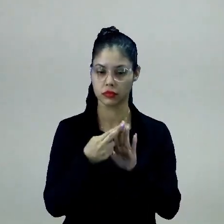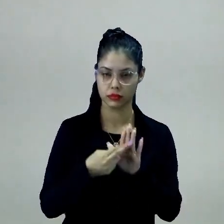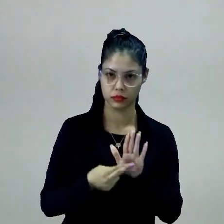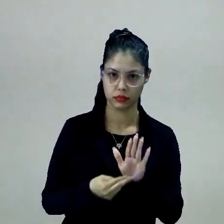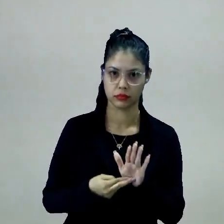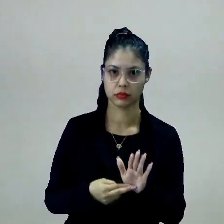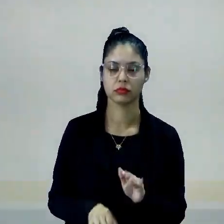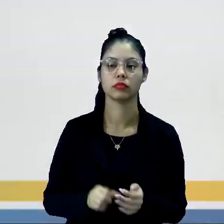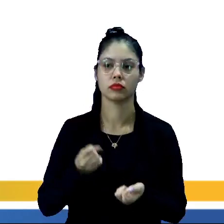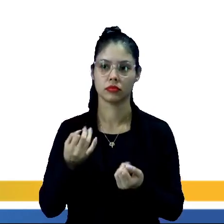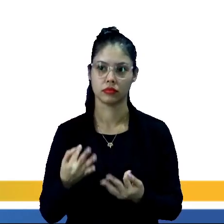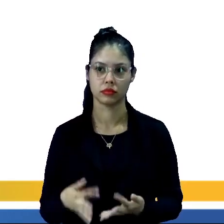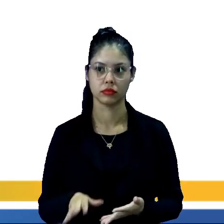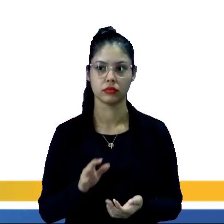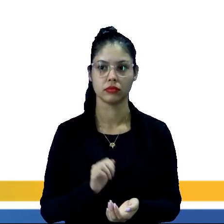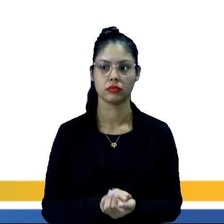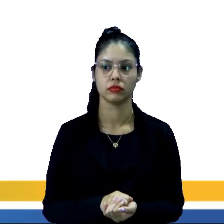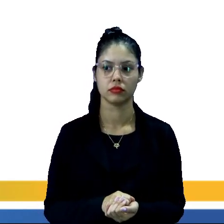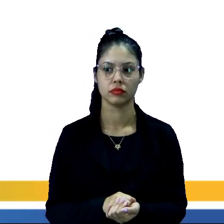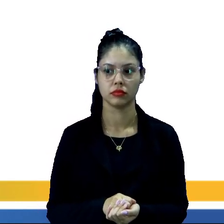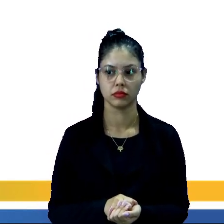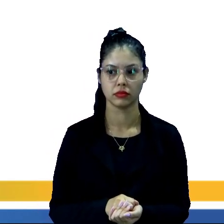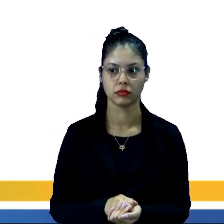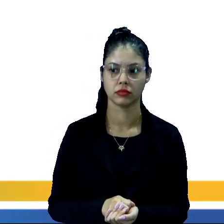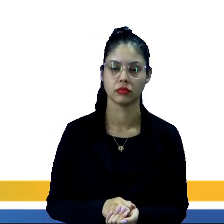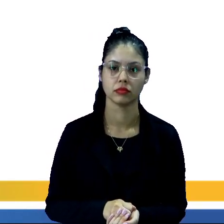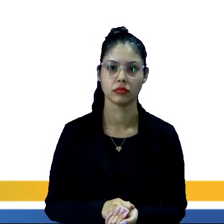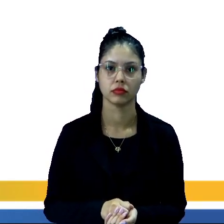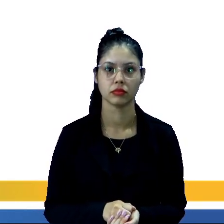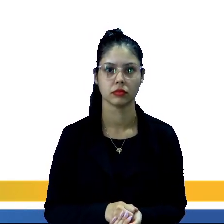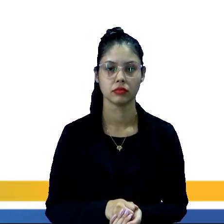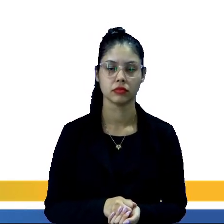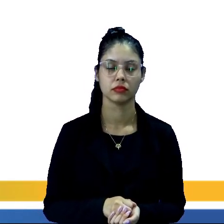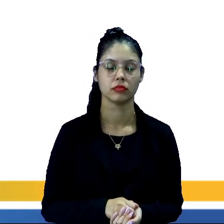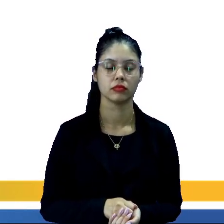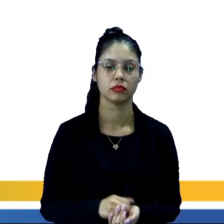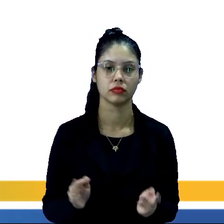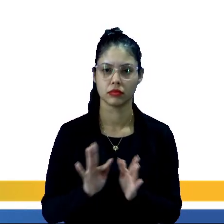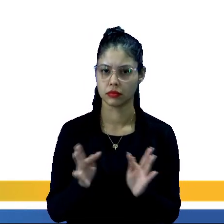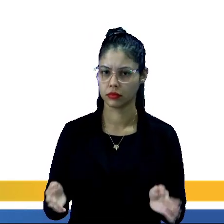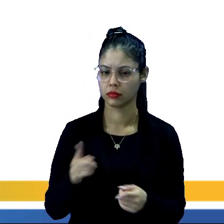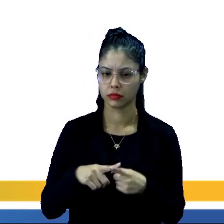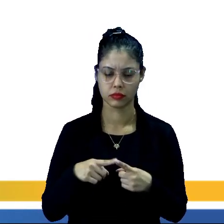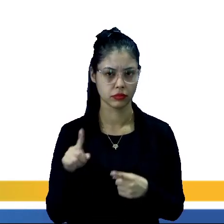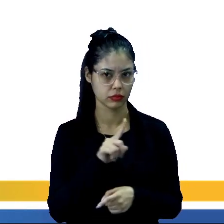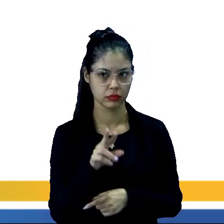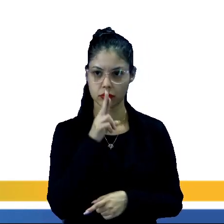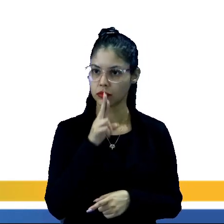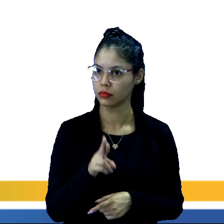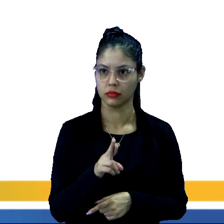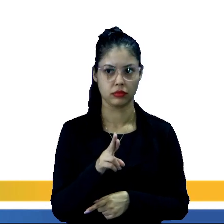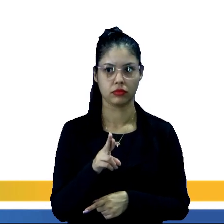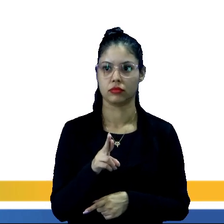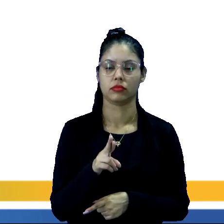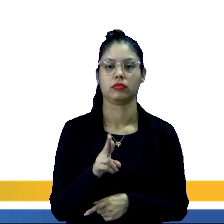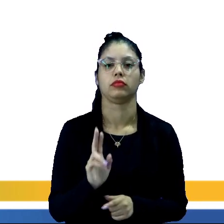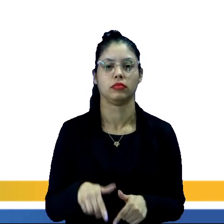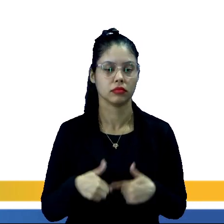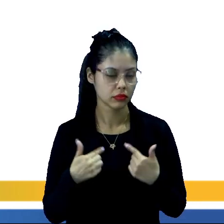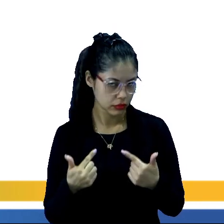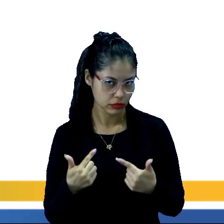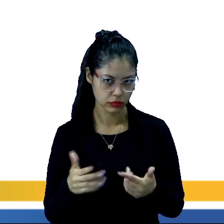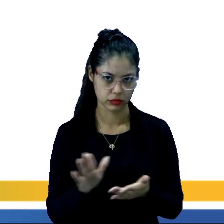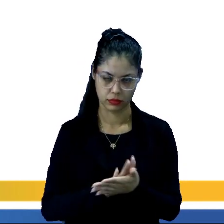dá embasamento, né? Tem que explicar. Então, aí, o simples porquê não é resposta, né? Então não houve